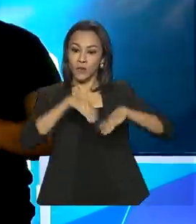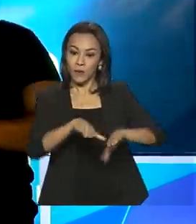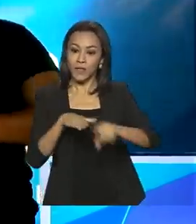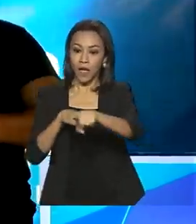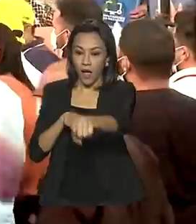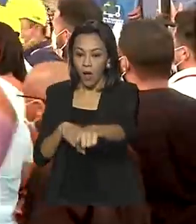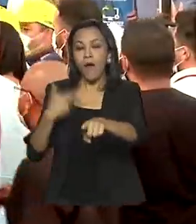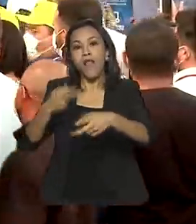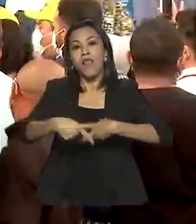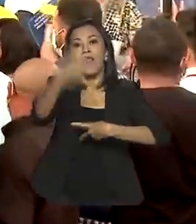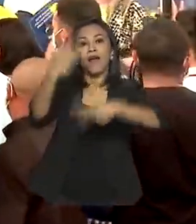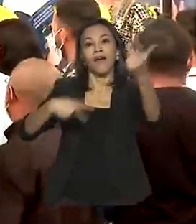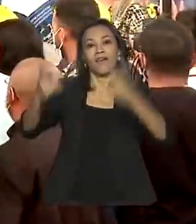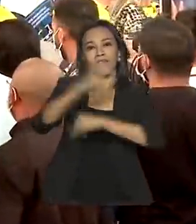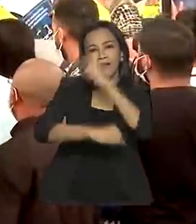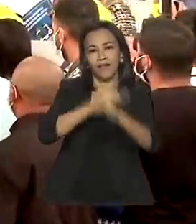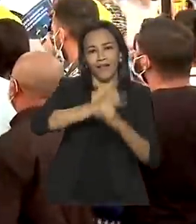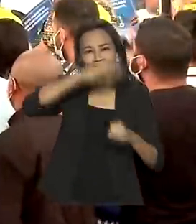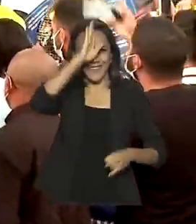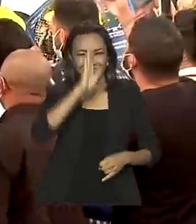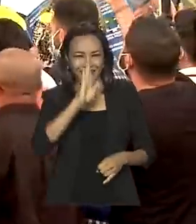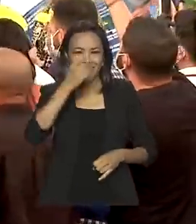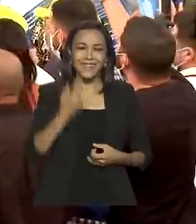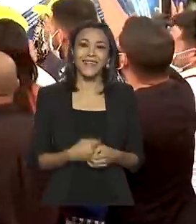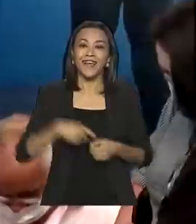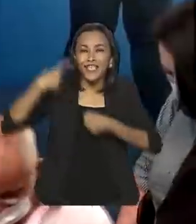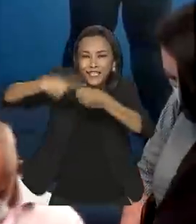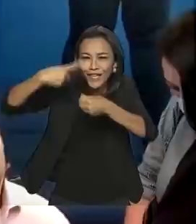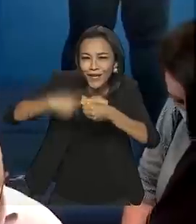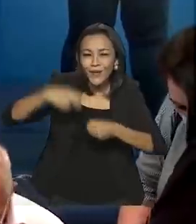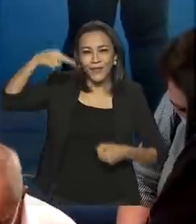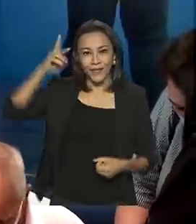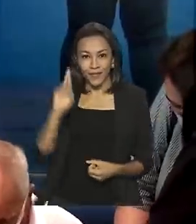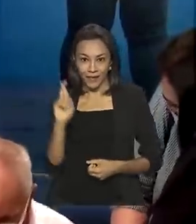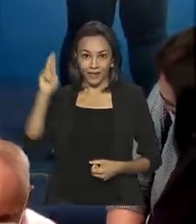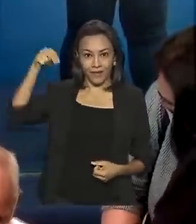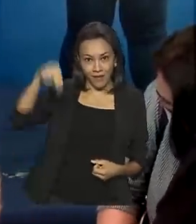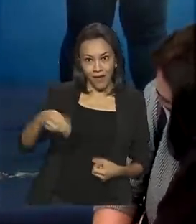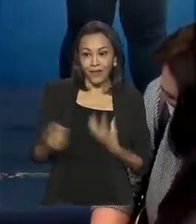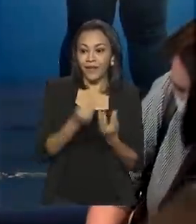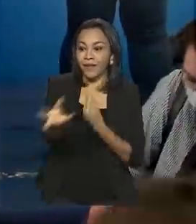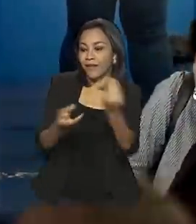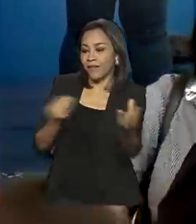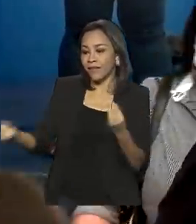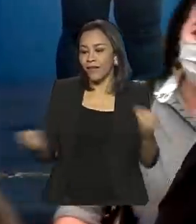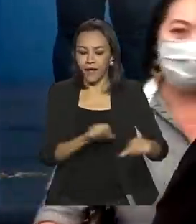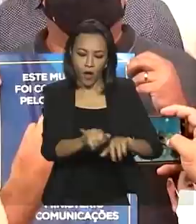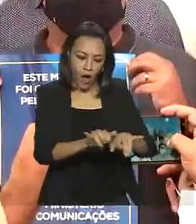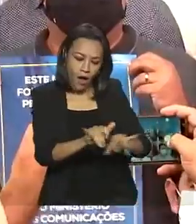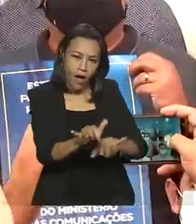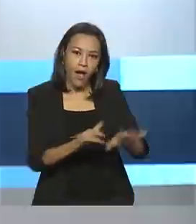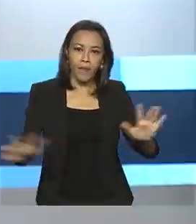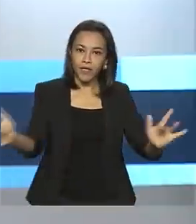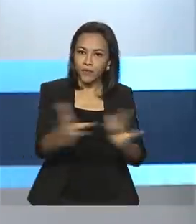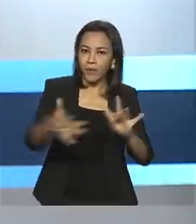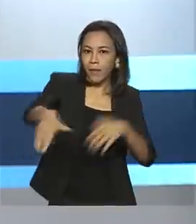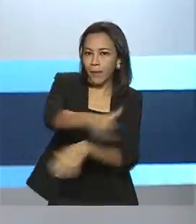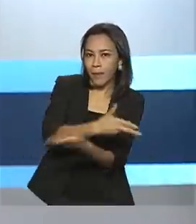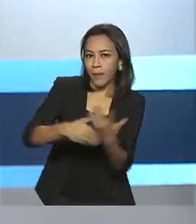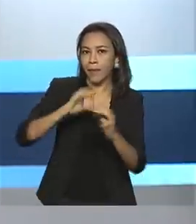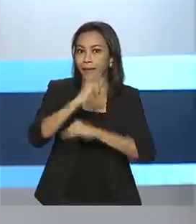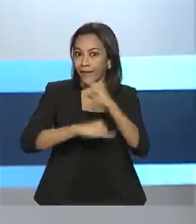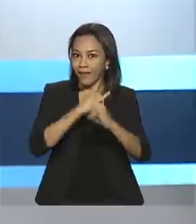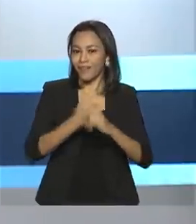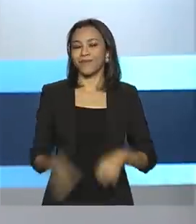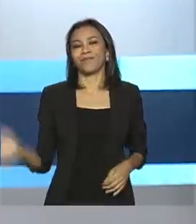Comunicações leva a internet de graça ao interior do Rio Grande do Norte e entrega computadores para conectar a população.